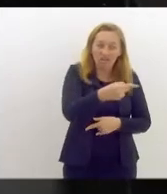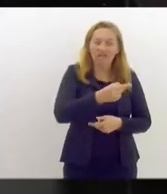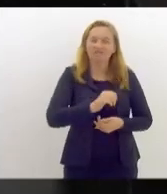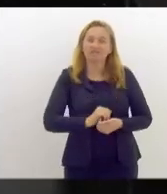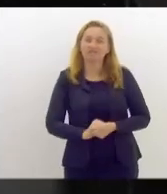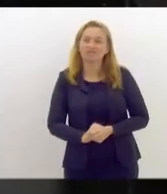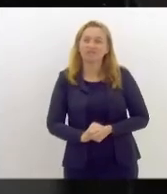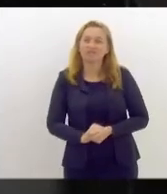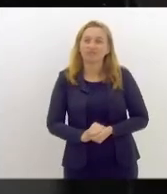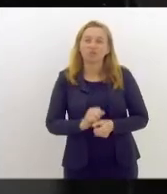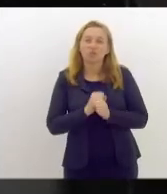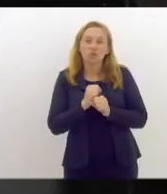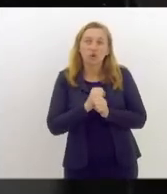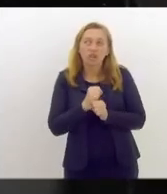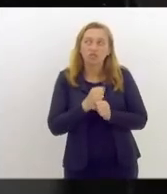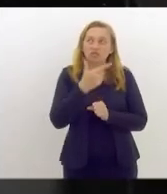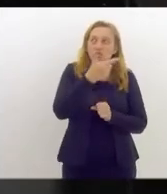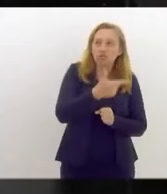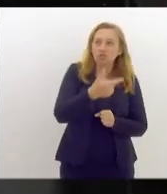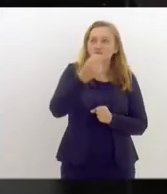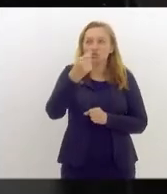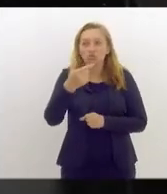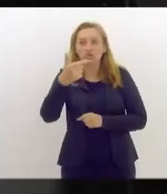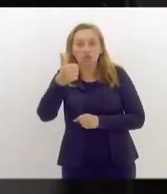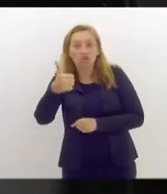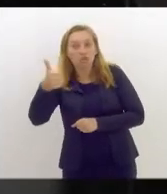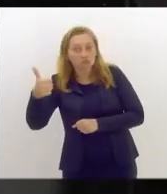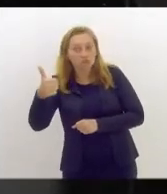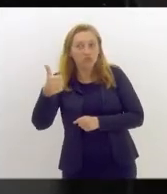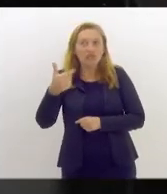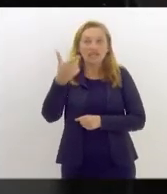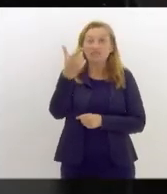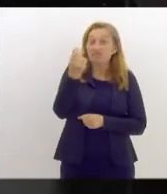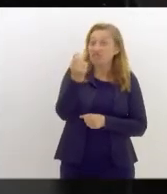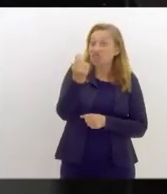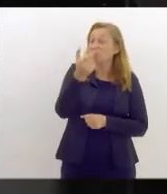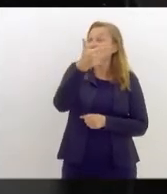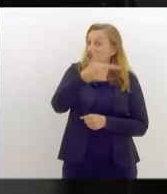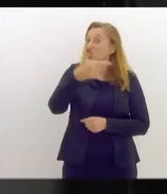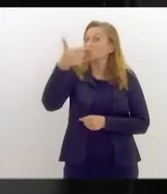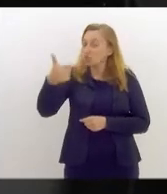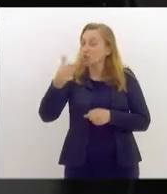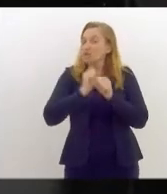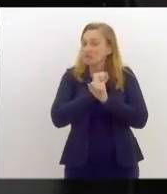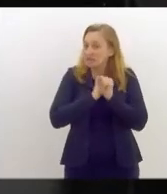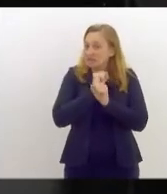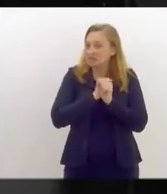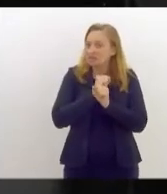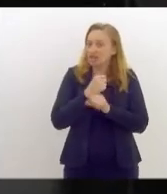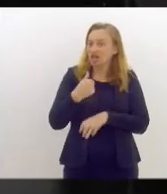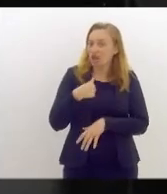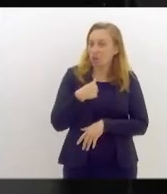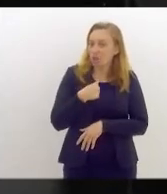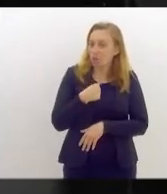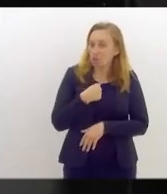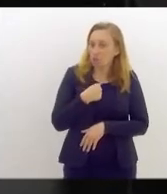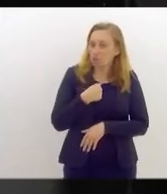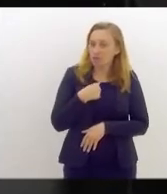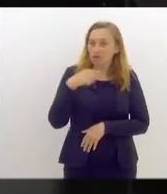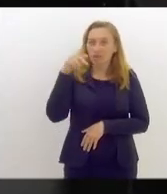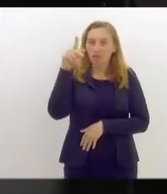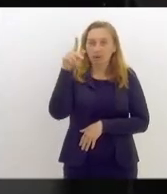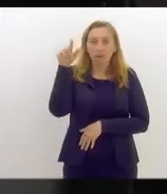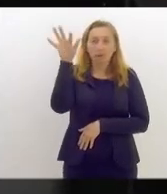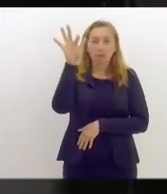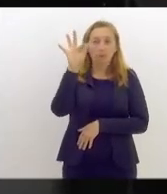que no ano de 2001 portanto já se vão 22 anos estava eu em